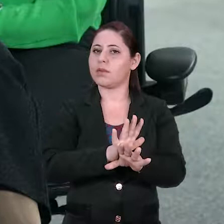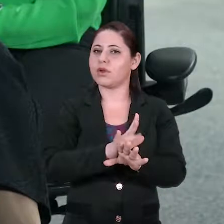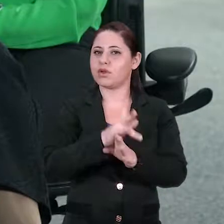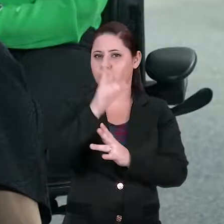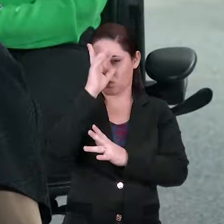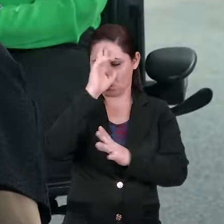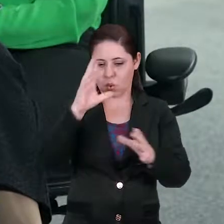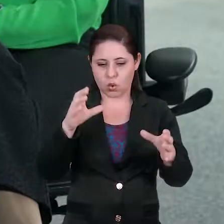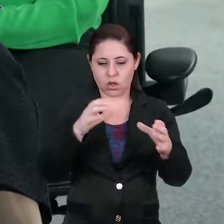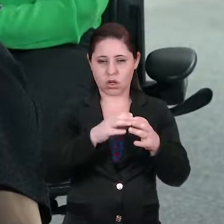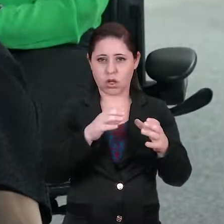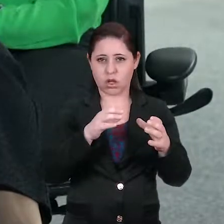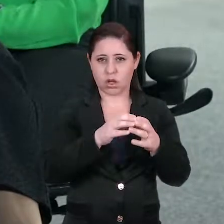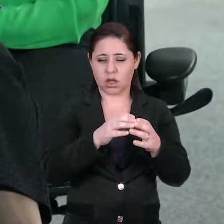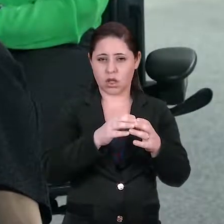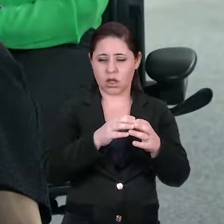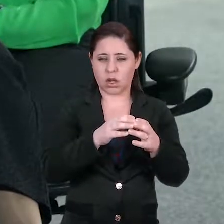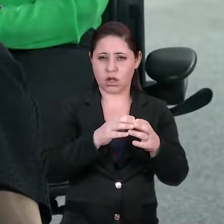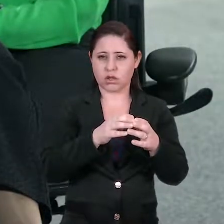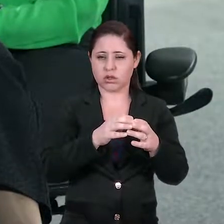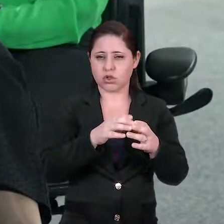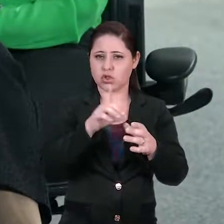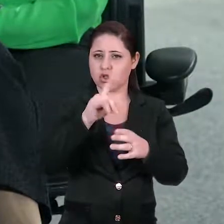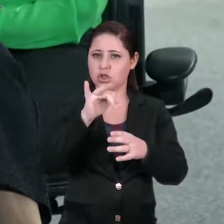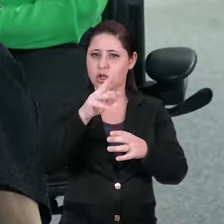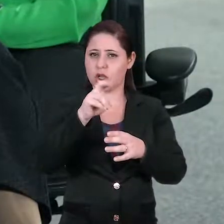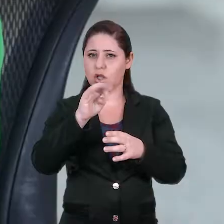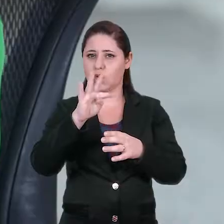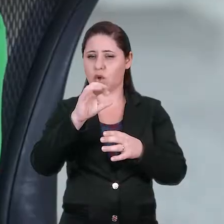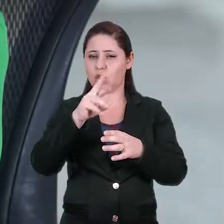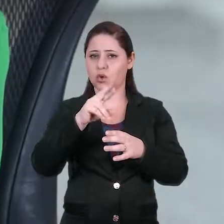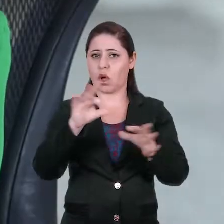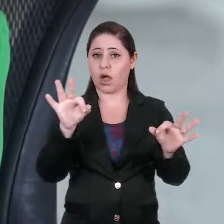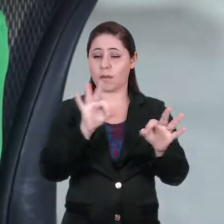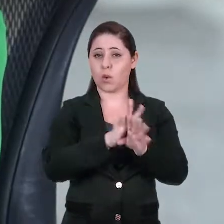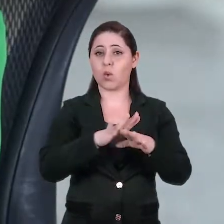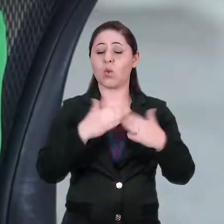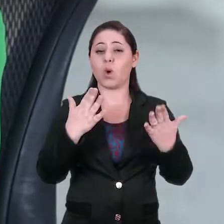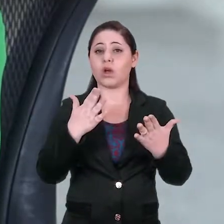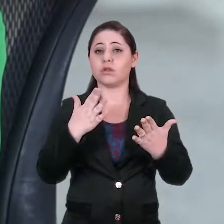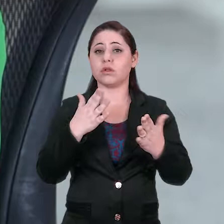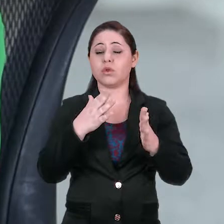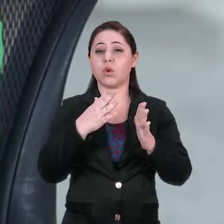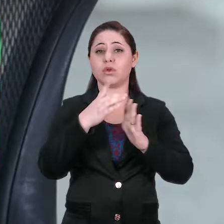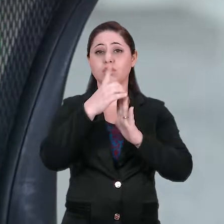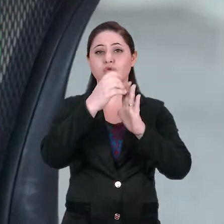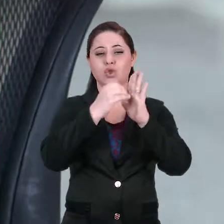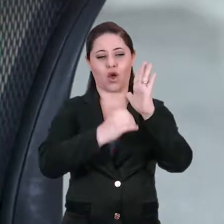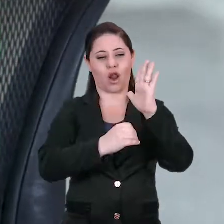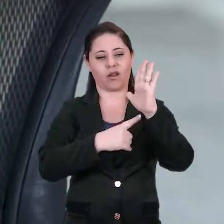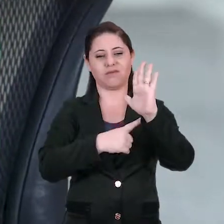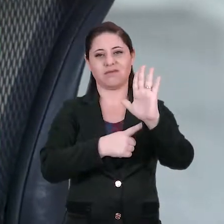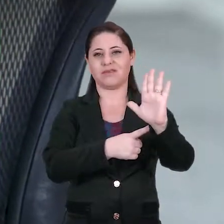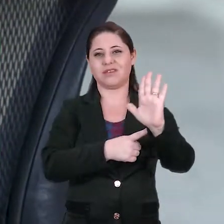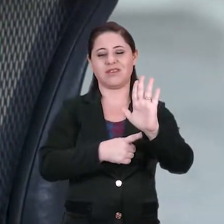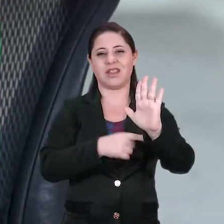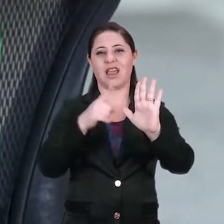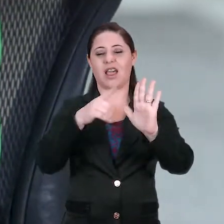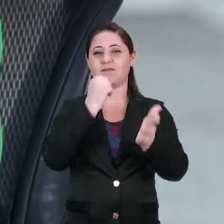terminamos através do nosso diretor acadêmico chamado Félix Avatar, e só terminou a hora que saiu